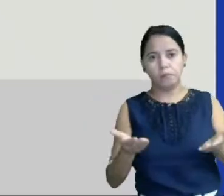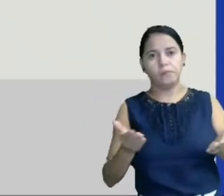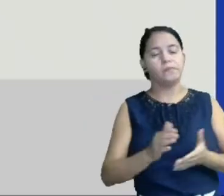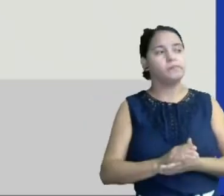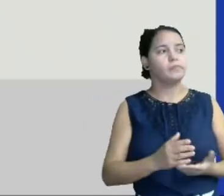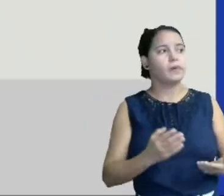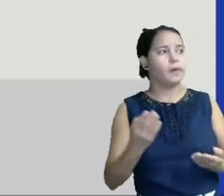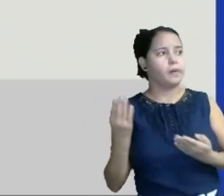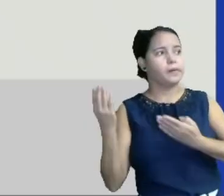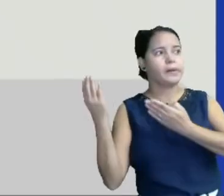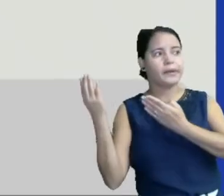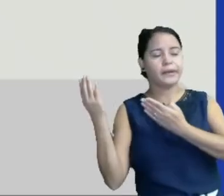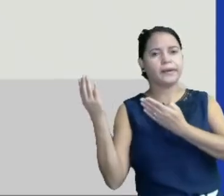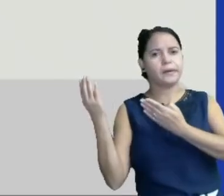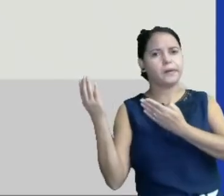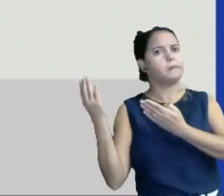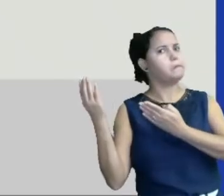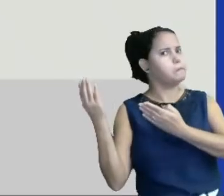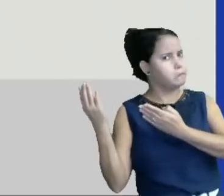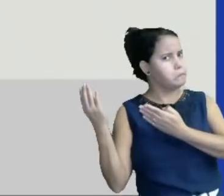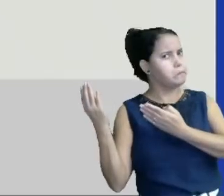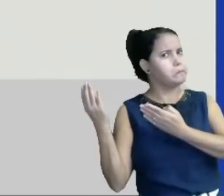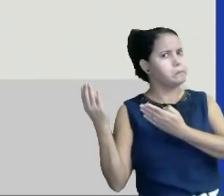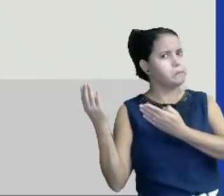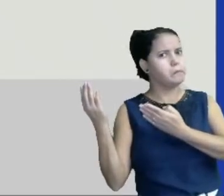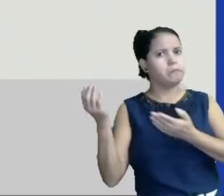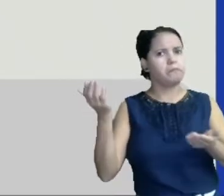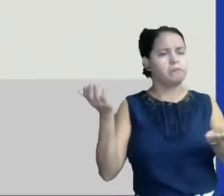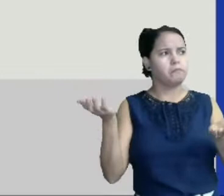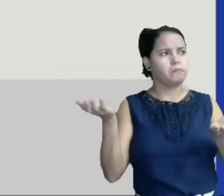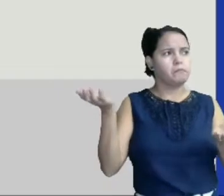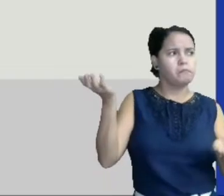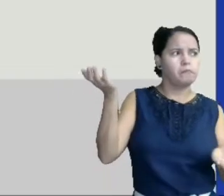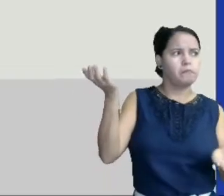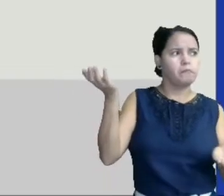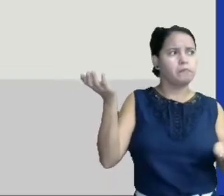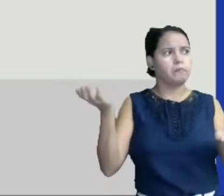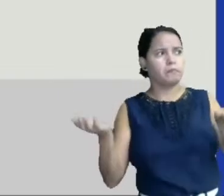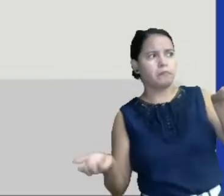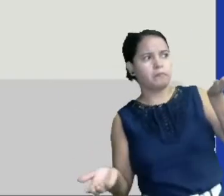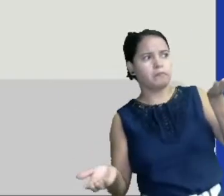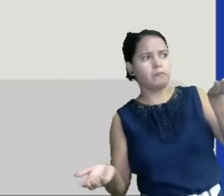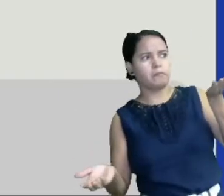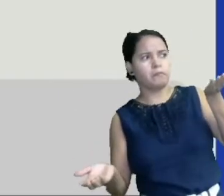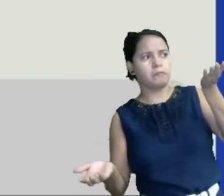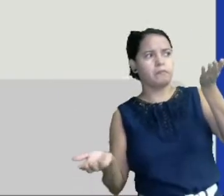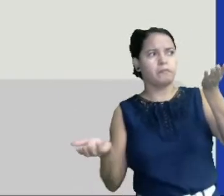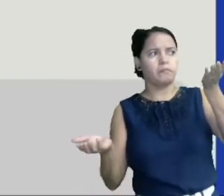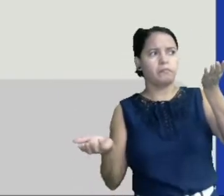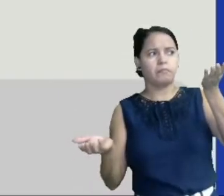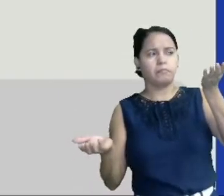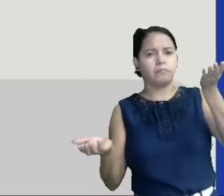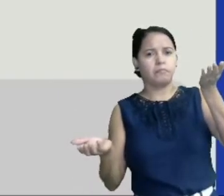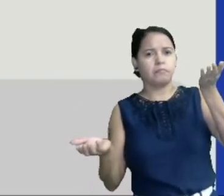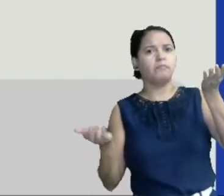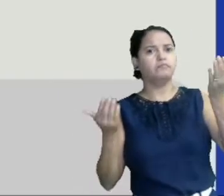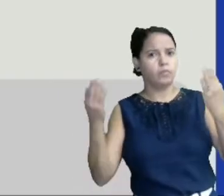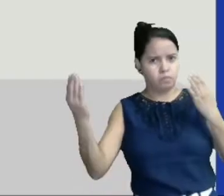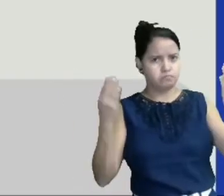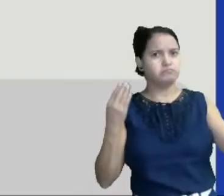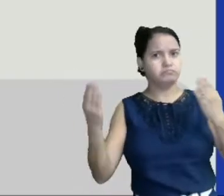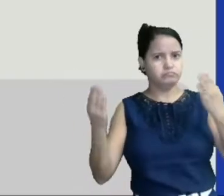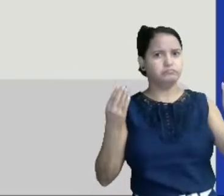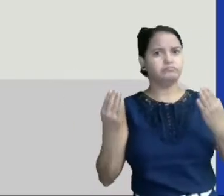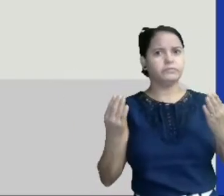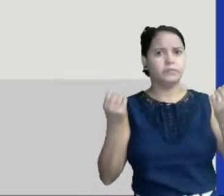observe a balança e a posição de desequilíbrio dos prédios essa situação permite comparar os